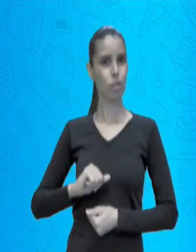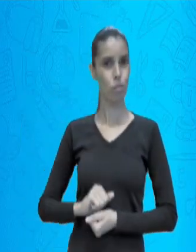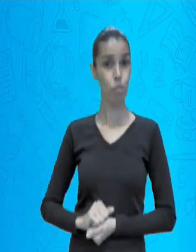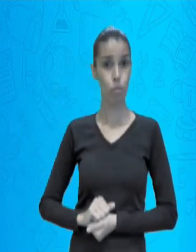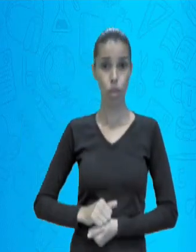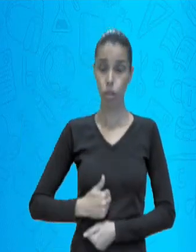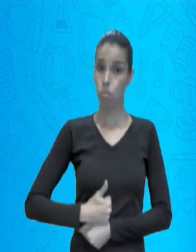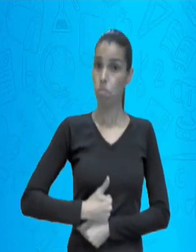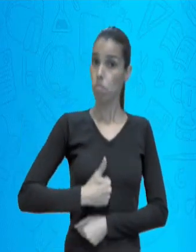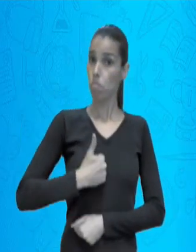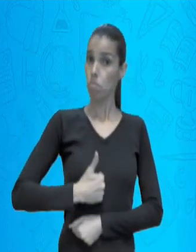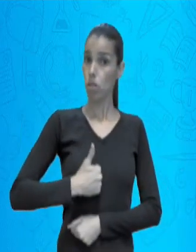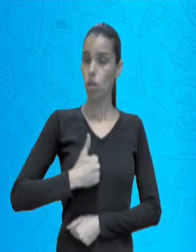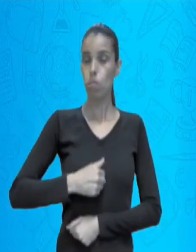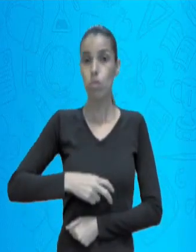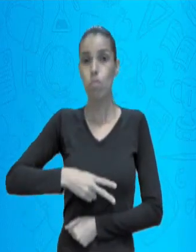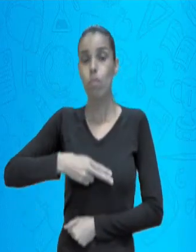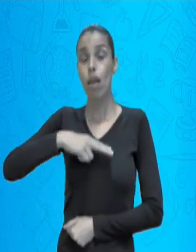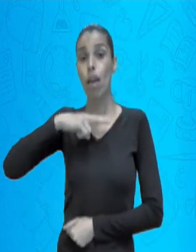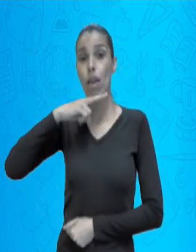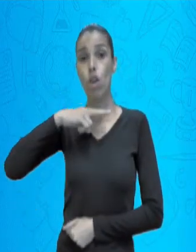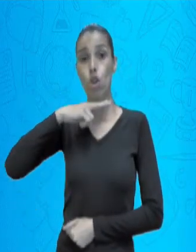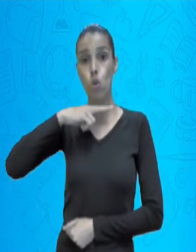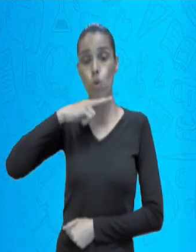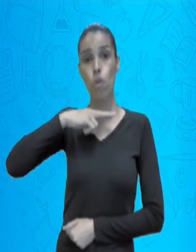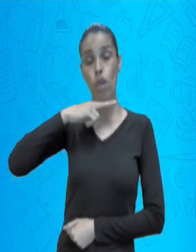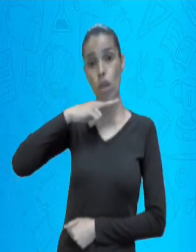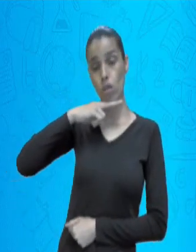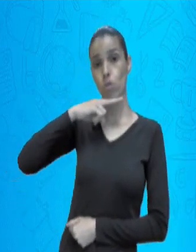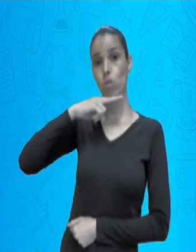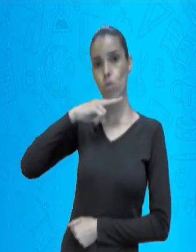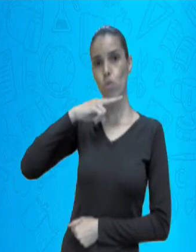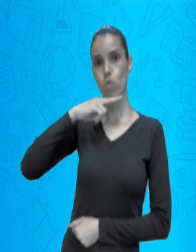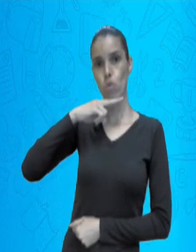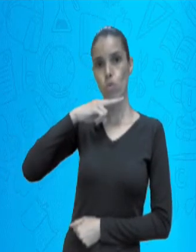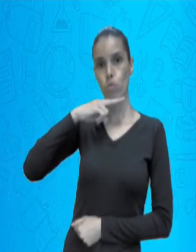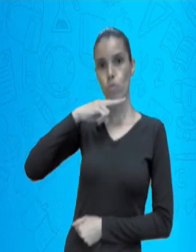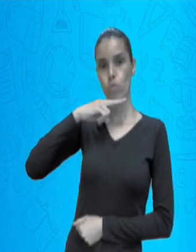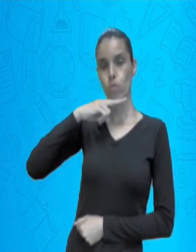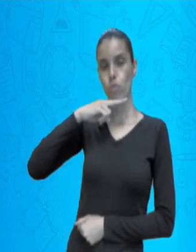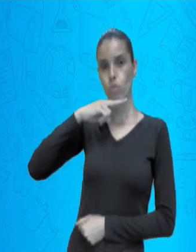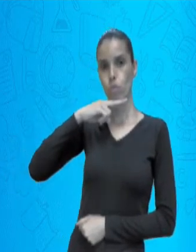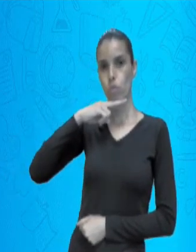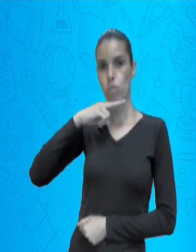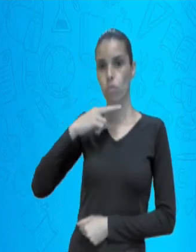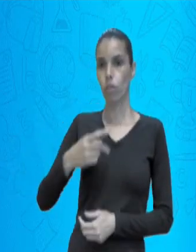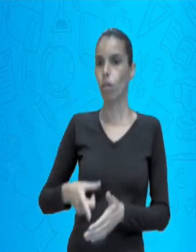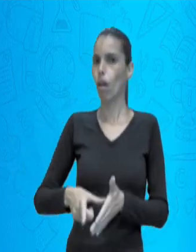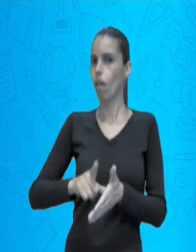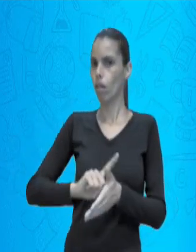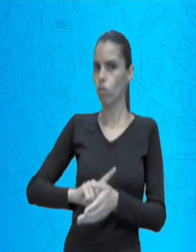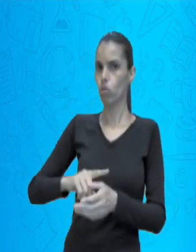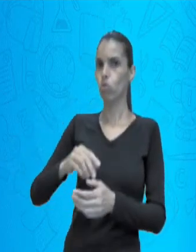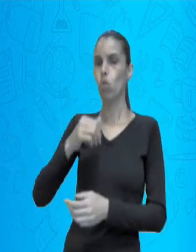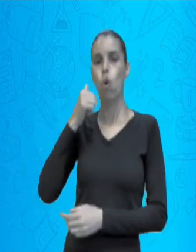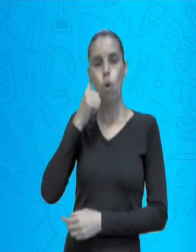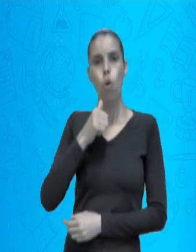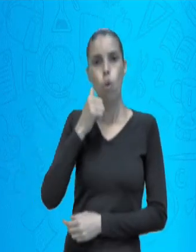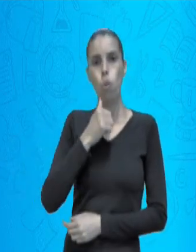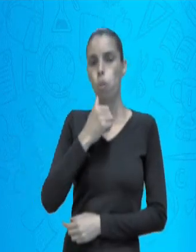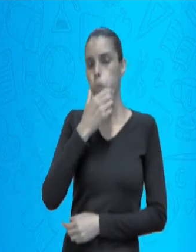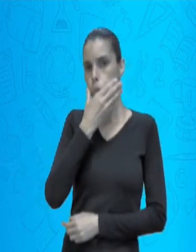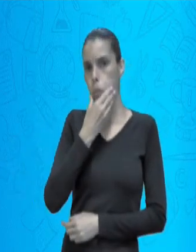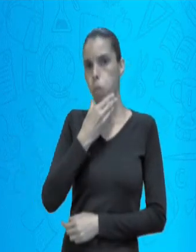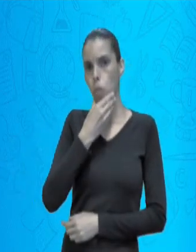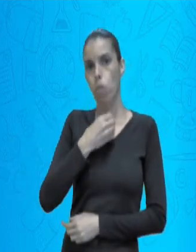família que os avós dele tiveram 38 netos. A família dele